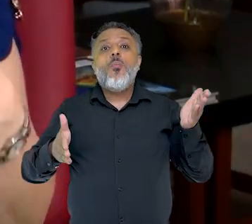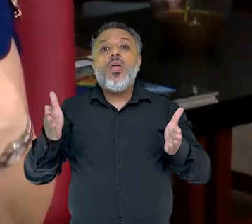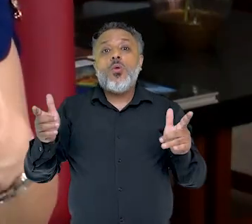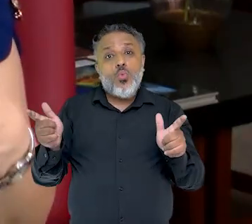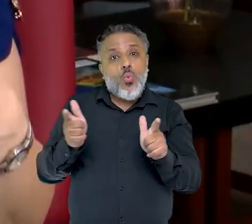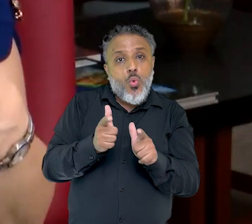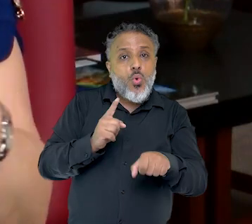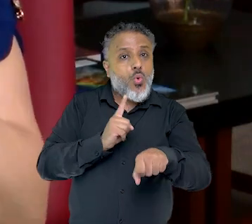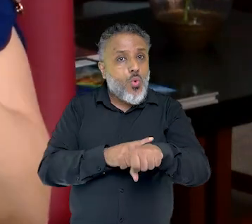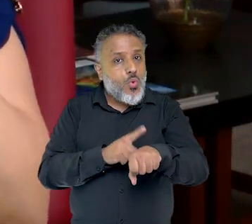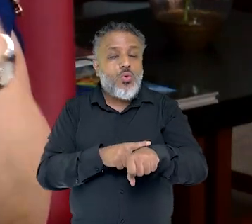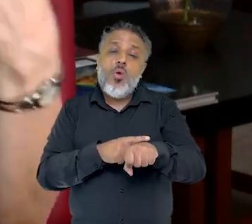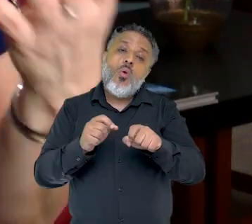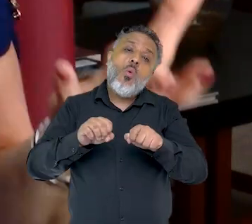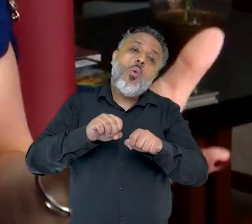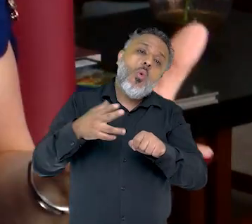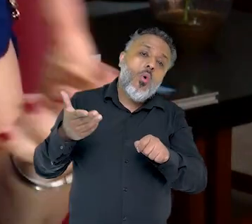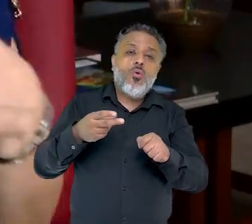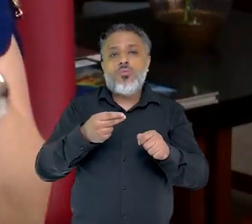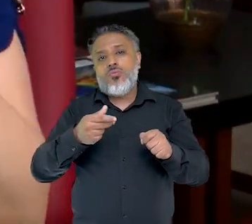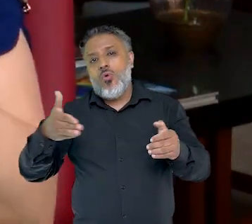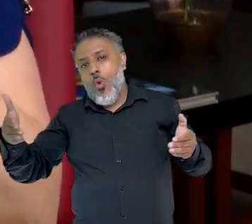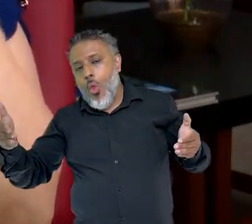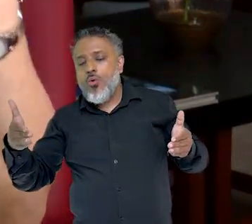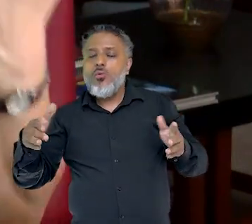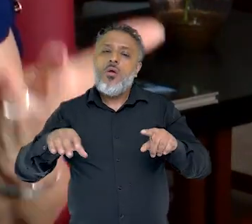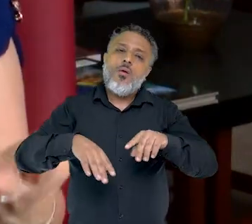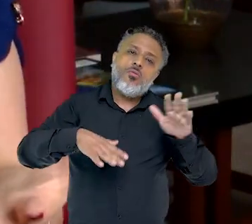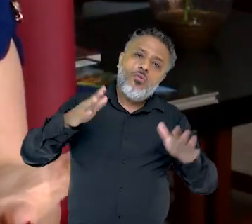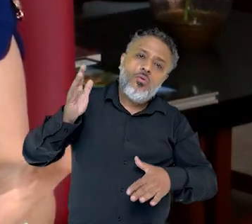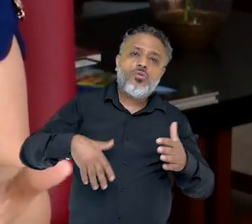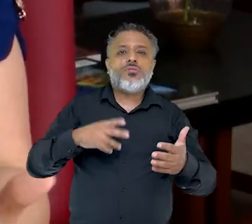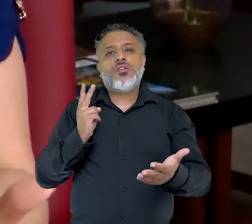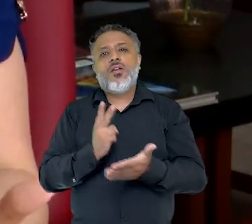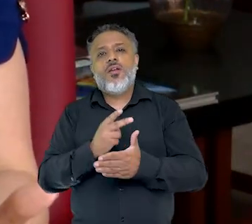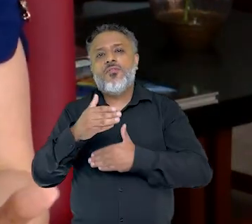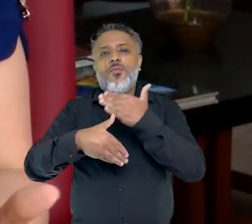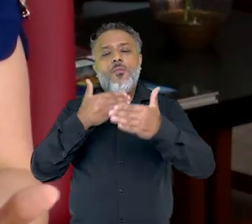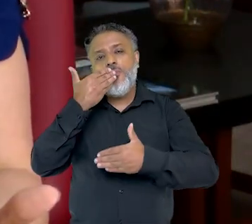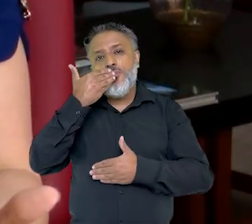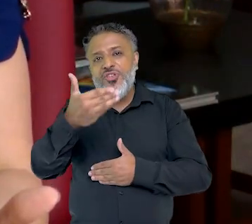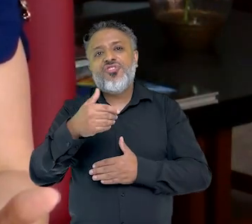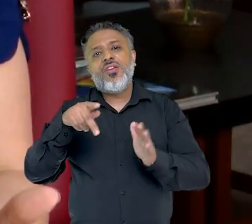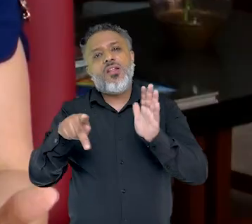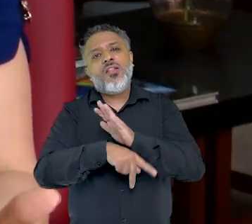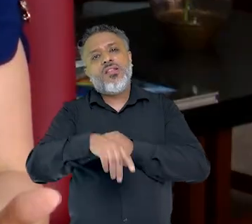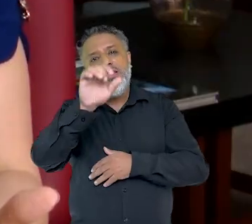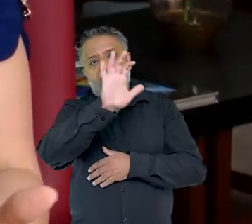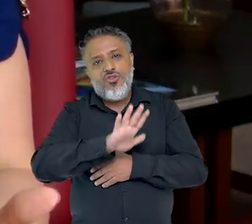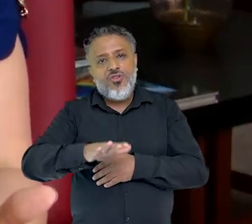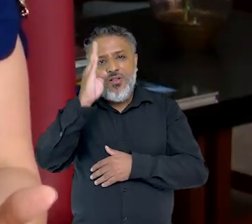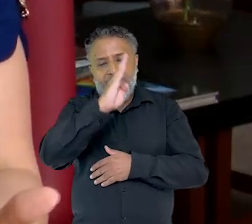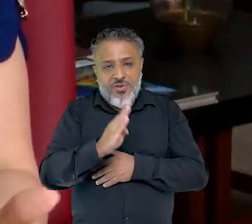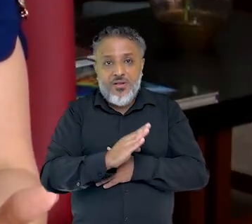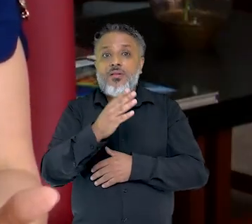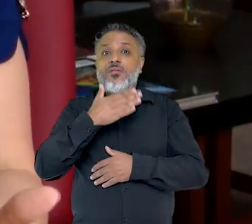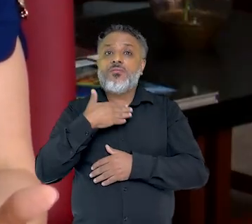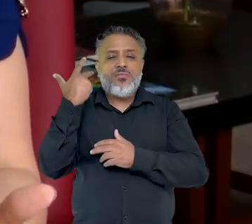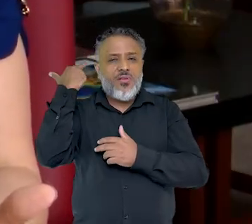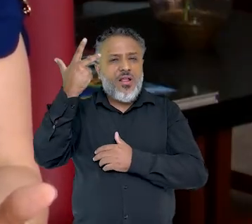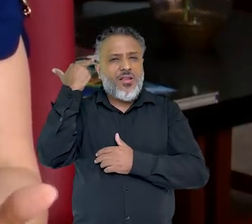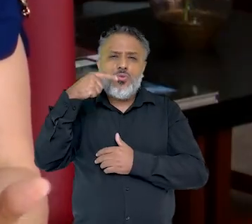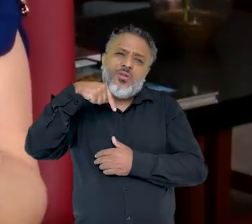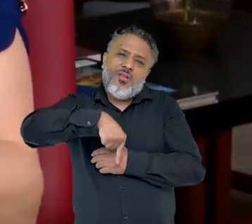de tempo que permanecerem aqui, seja por um período longo, seja para eventualmente pedir a nacionalidade brasileira através da